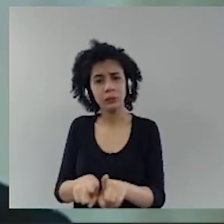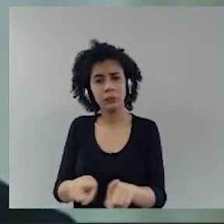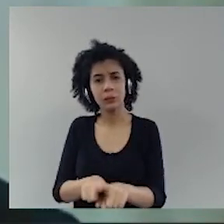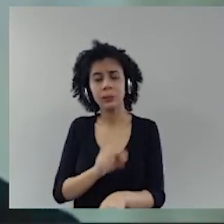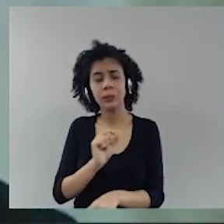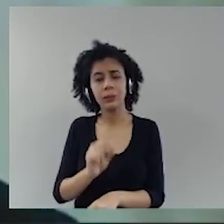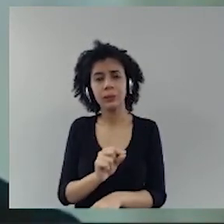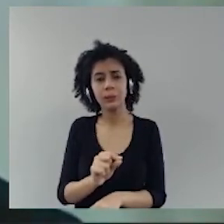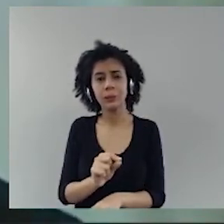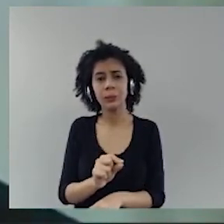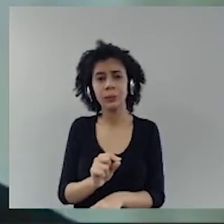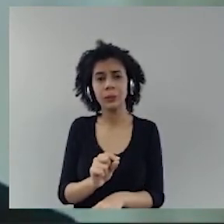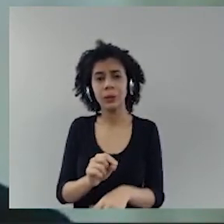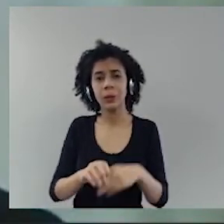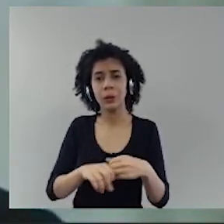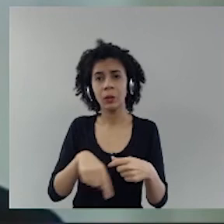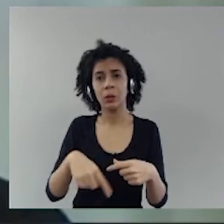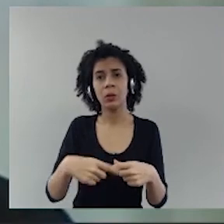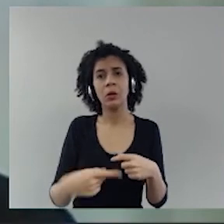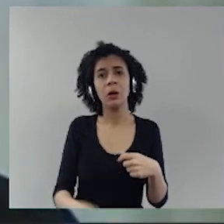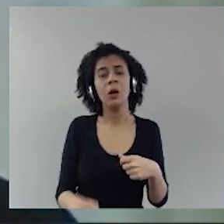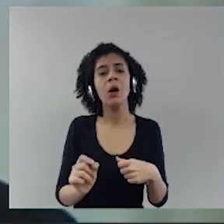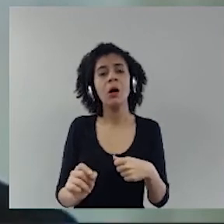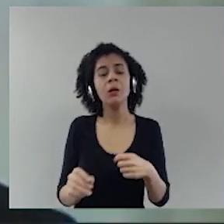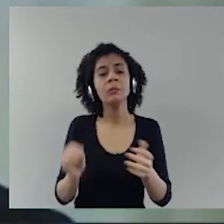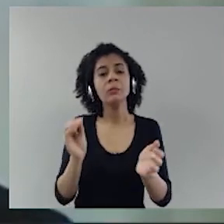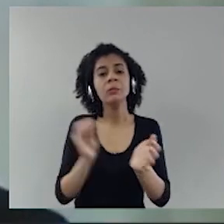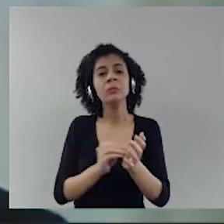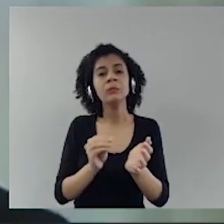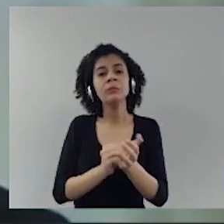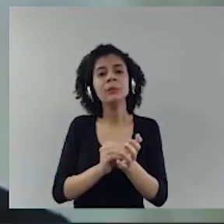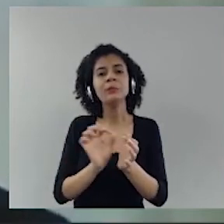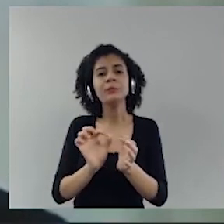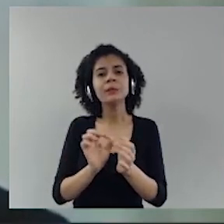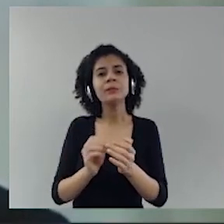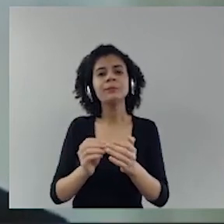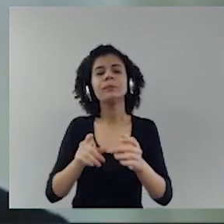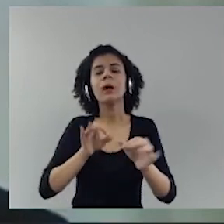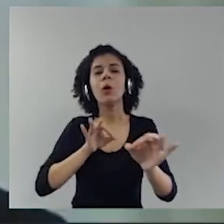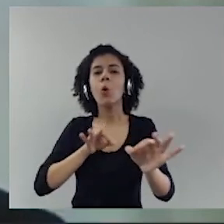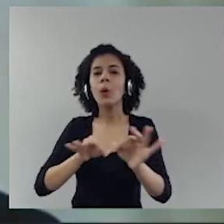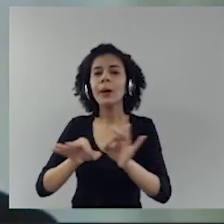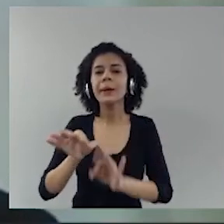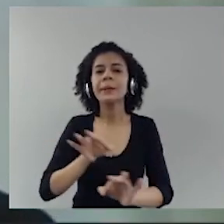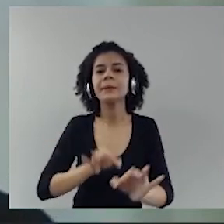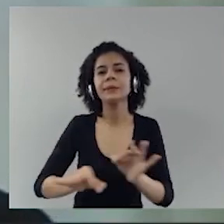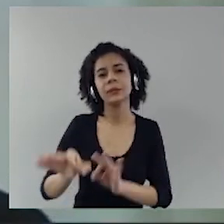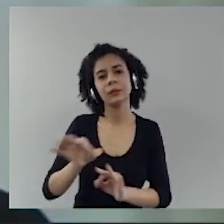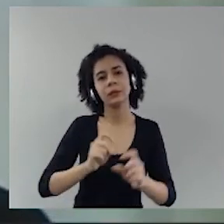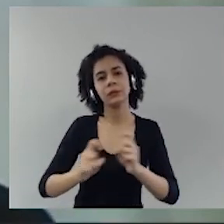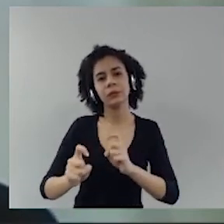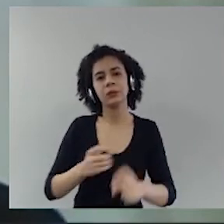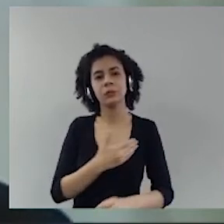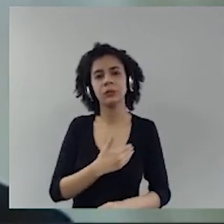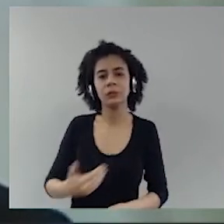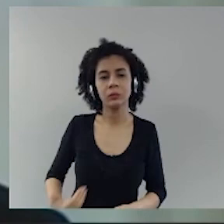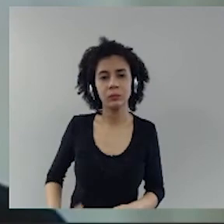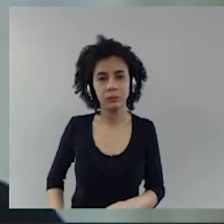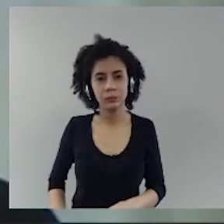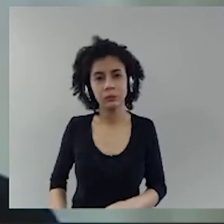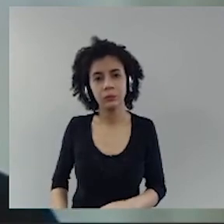como causa destas consequências a falta de planejamento da administração pública